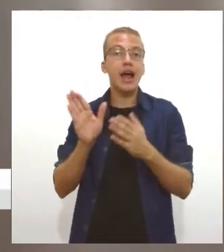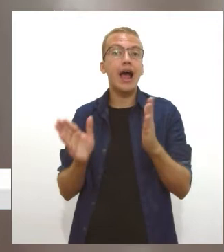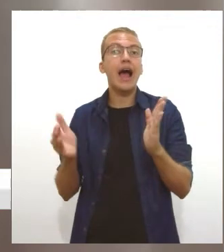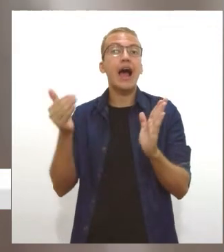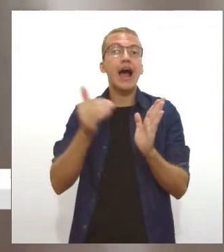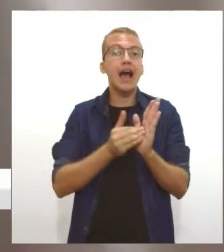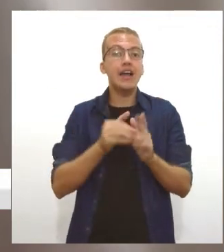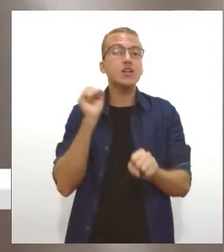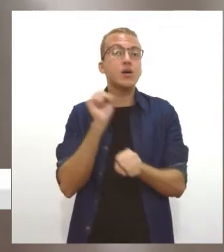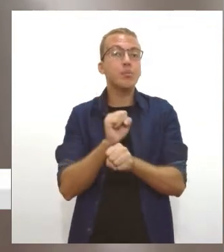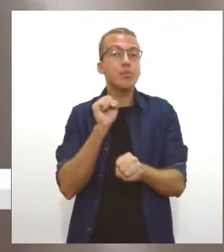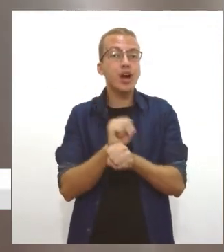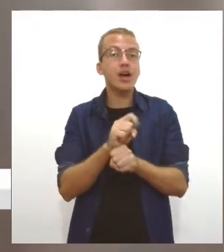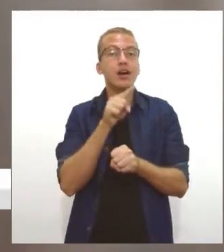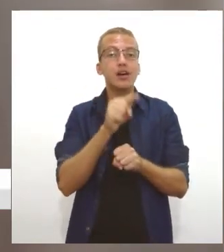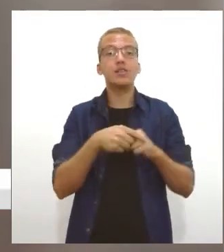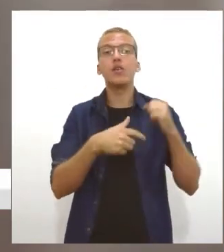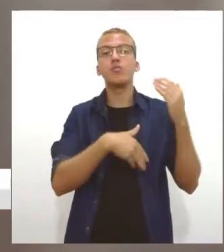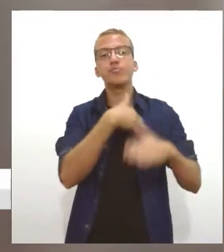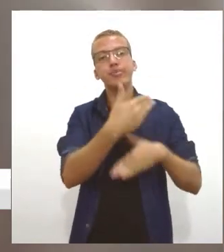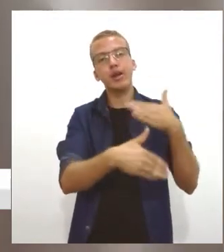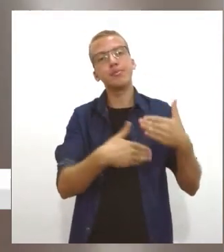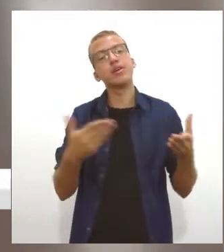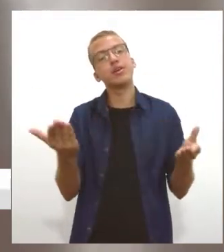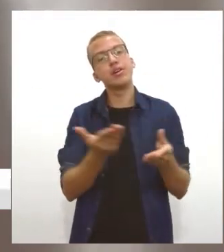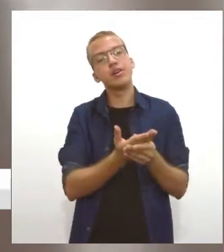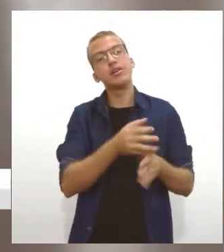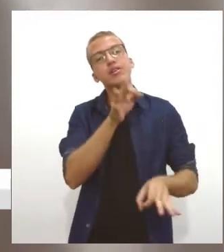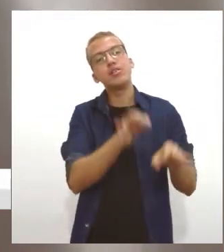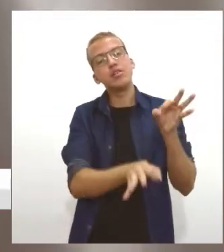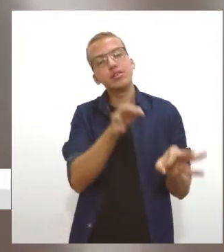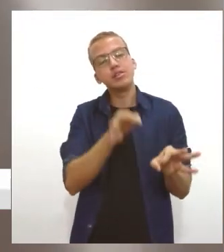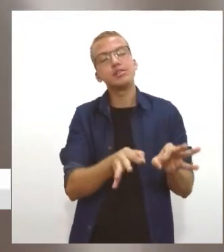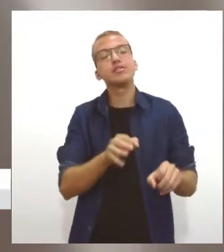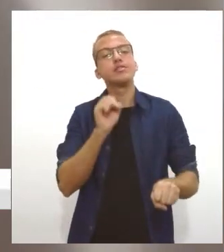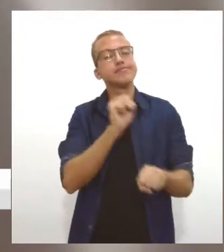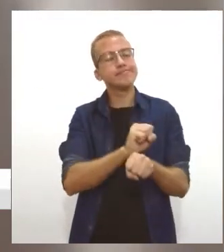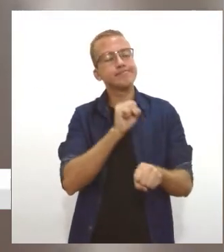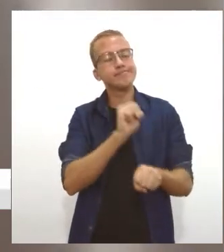social dele e possa fazer a sua inclusão produtiva, possa fazer